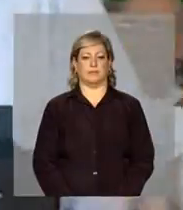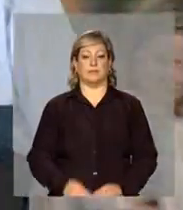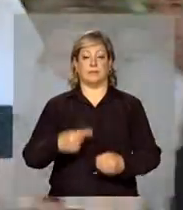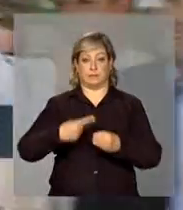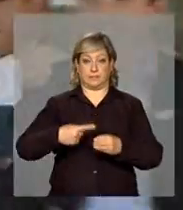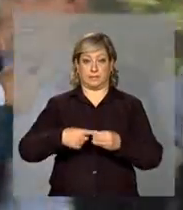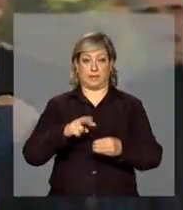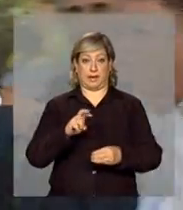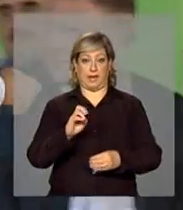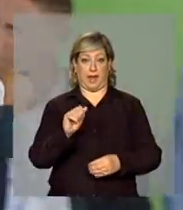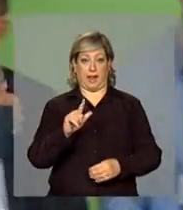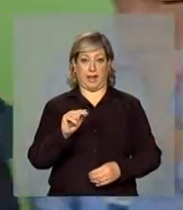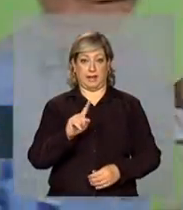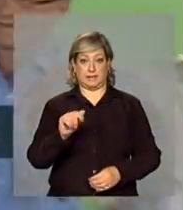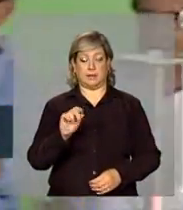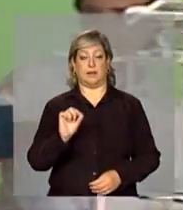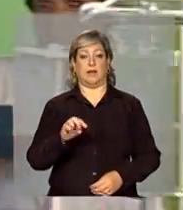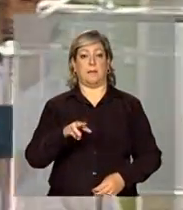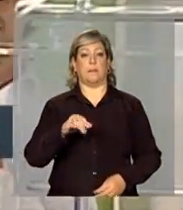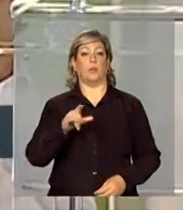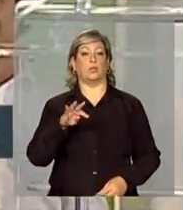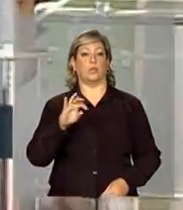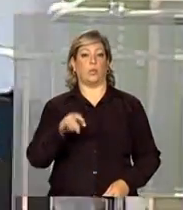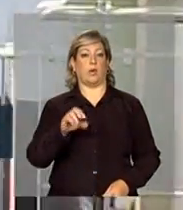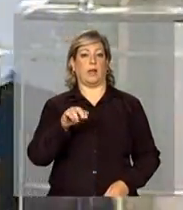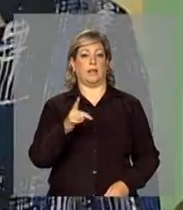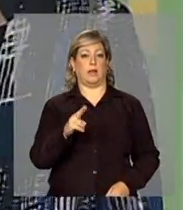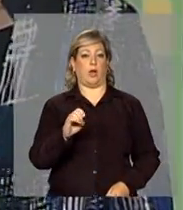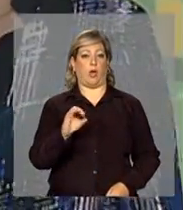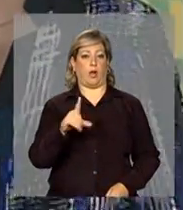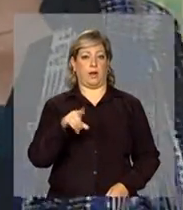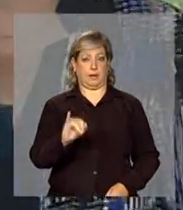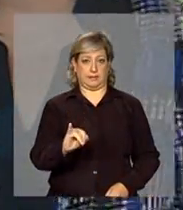Município de Realeza, Milton Andreoli.